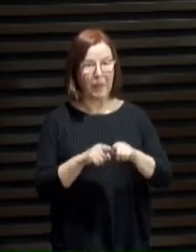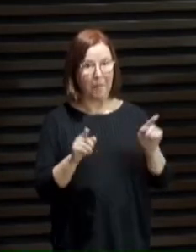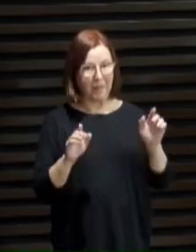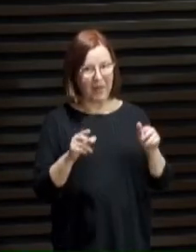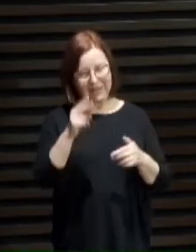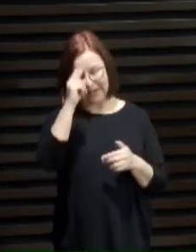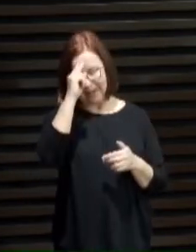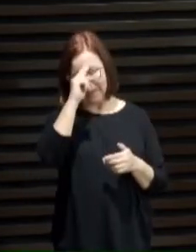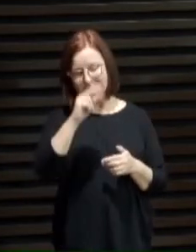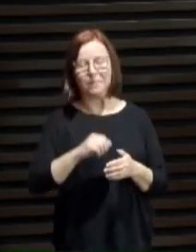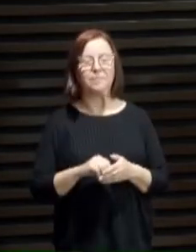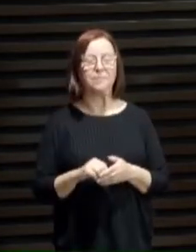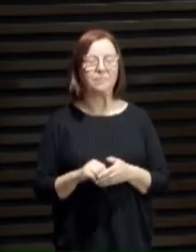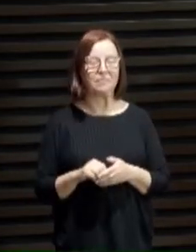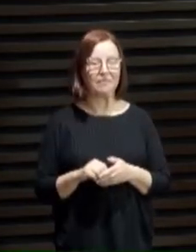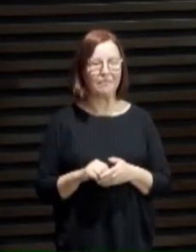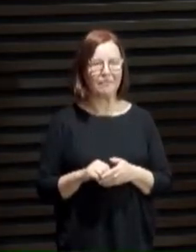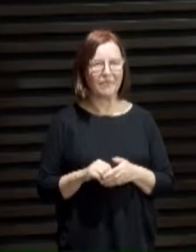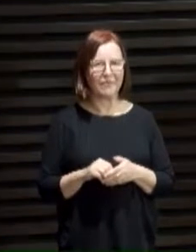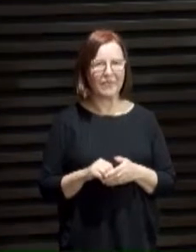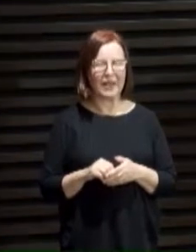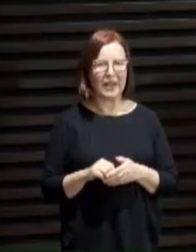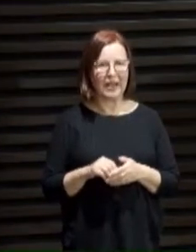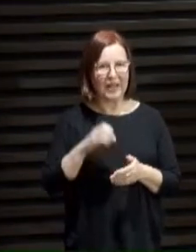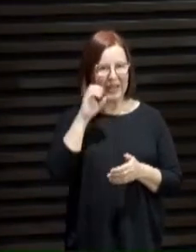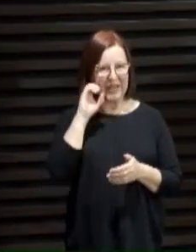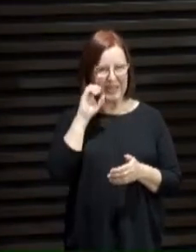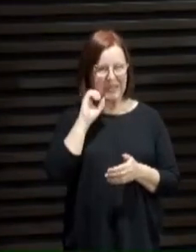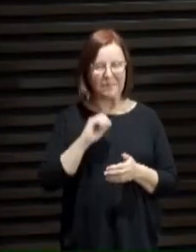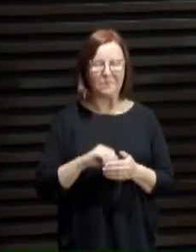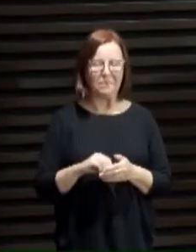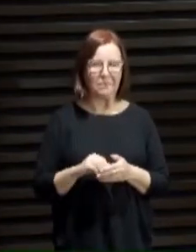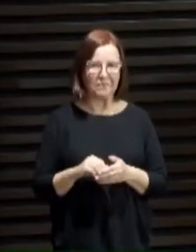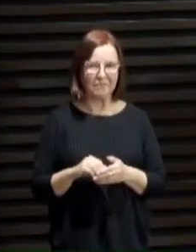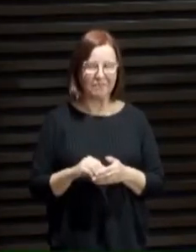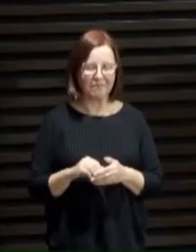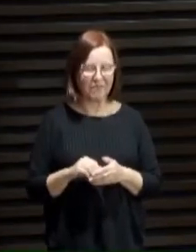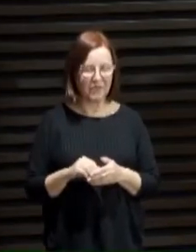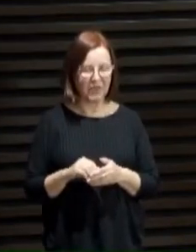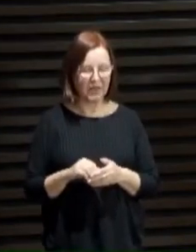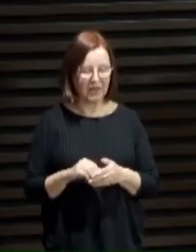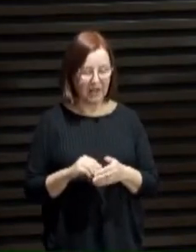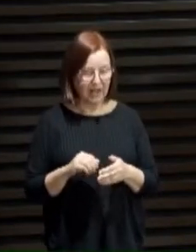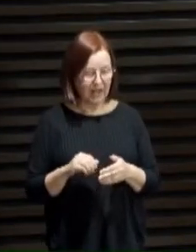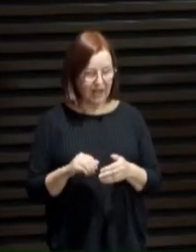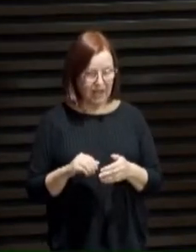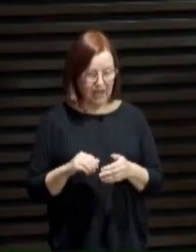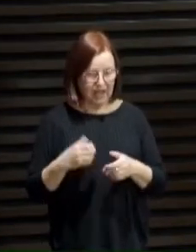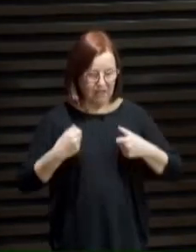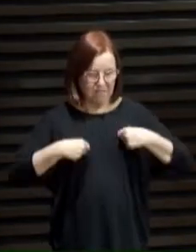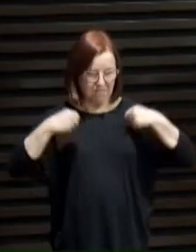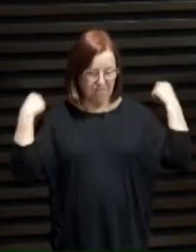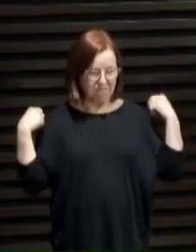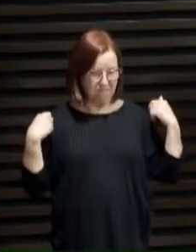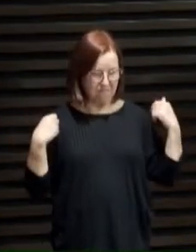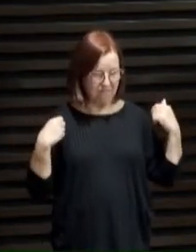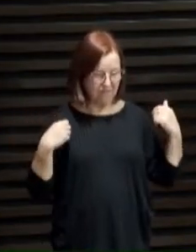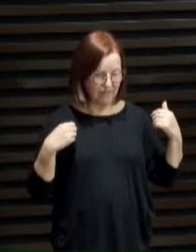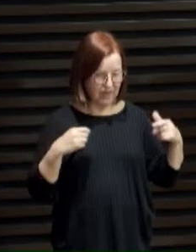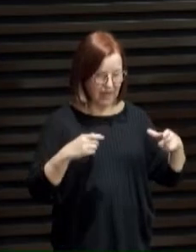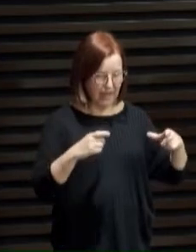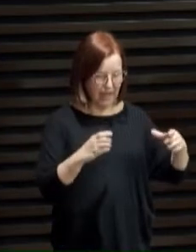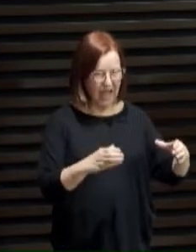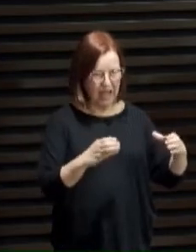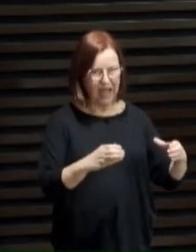pega a toalha que já estava lá e começa, sem falar nada, a lavar os pés dos seus